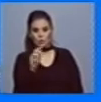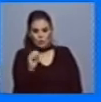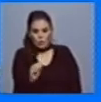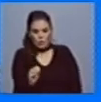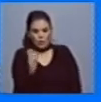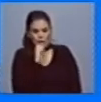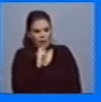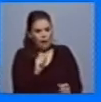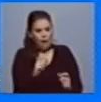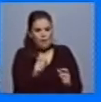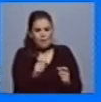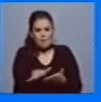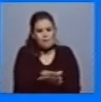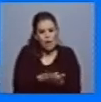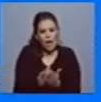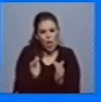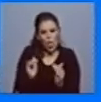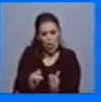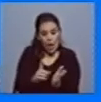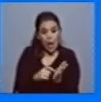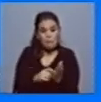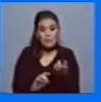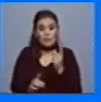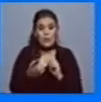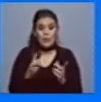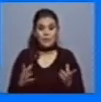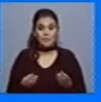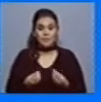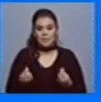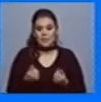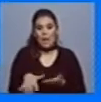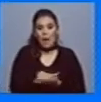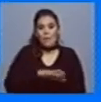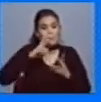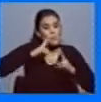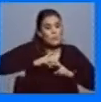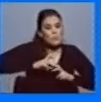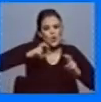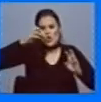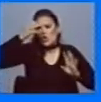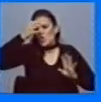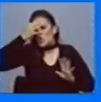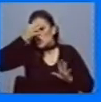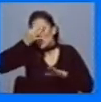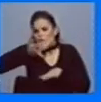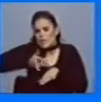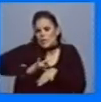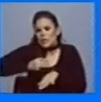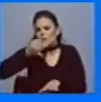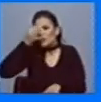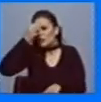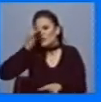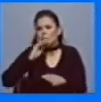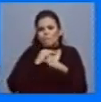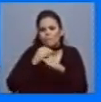e, portanto, é preciso ter um instrumento de detecção muitíssimo mais sensível, muito mais calibrado